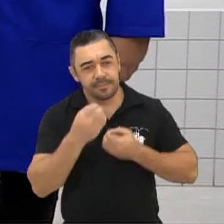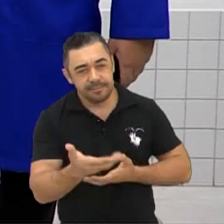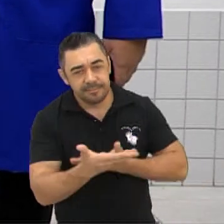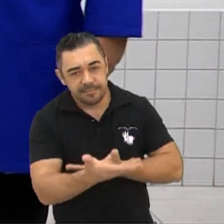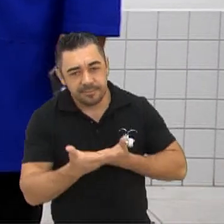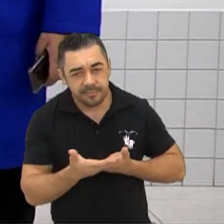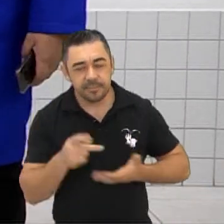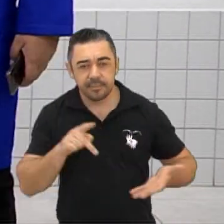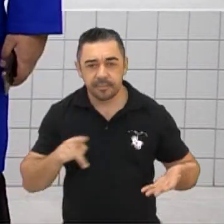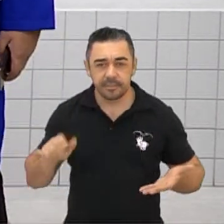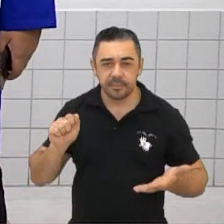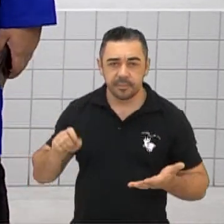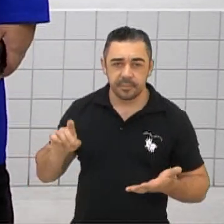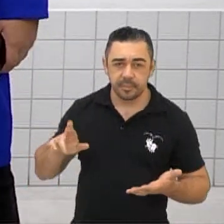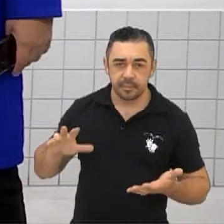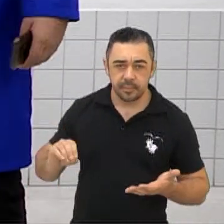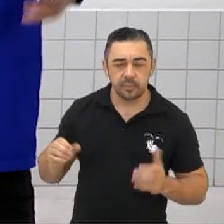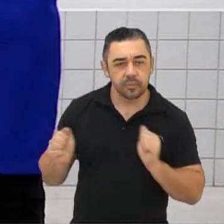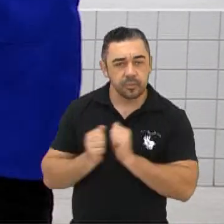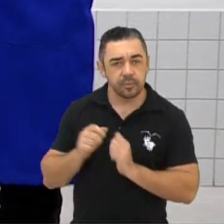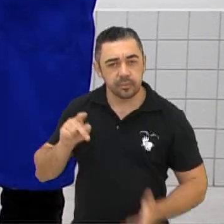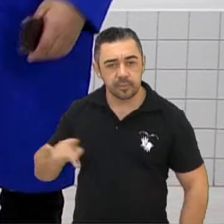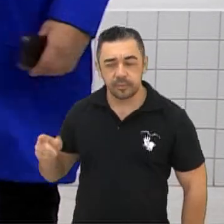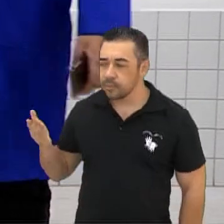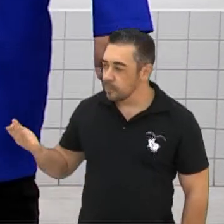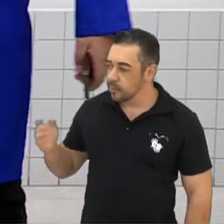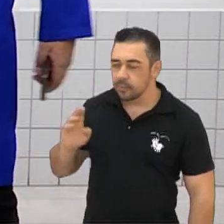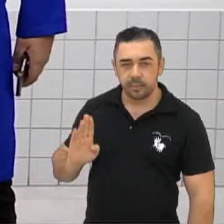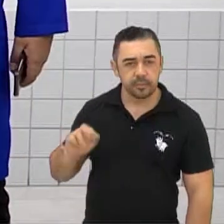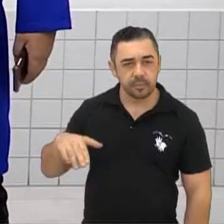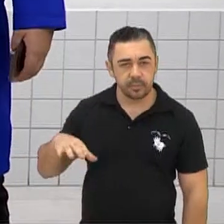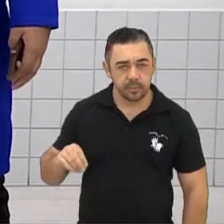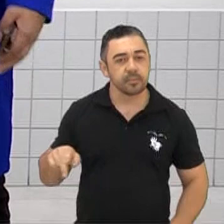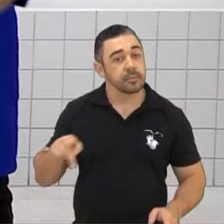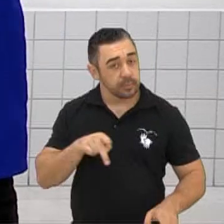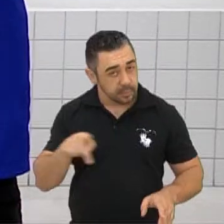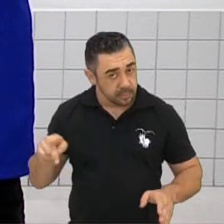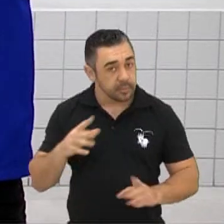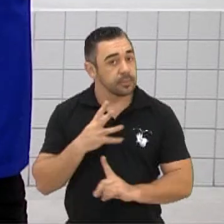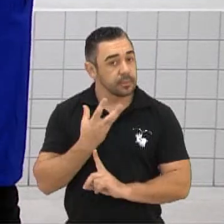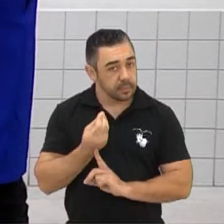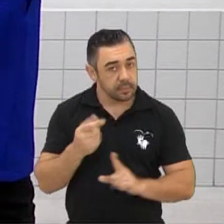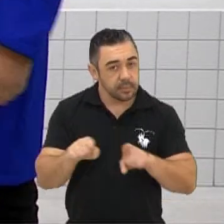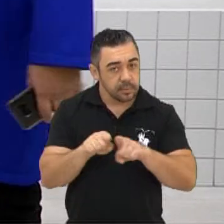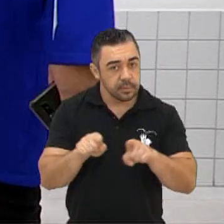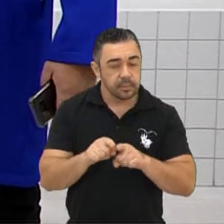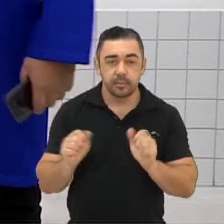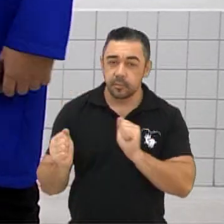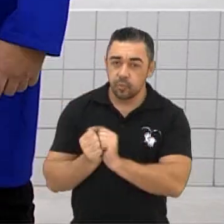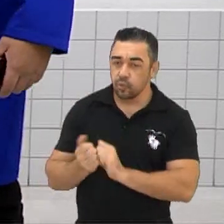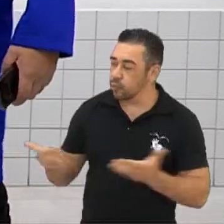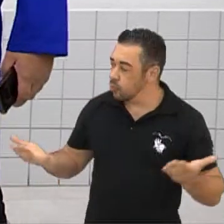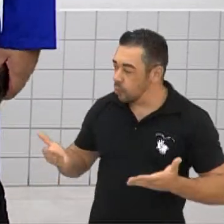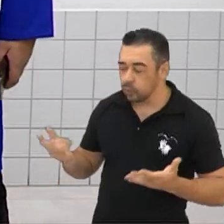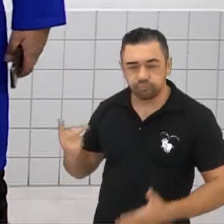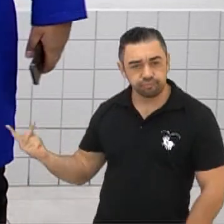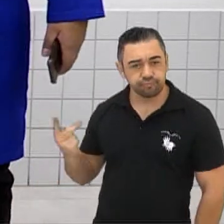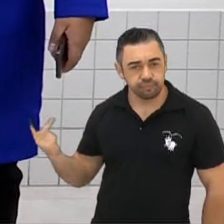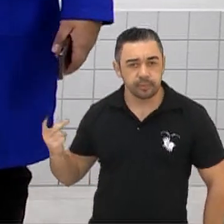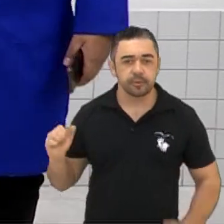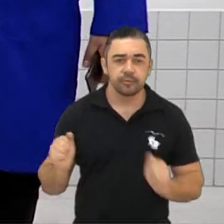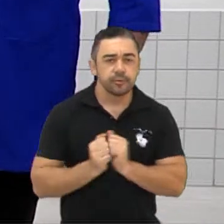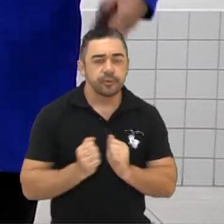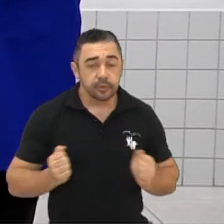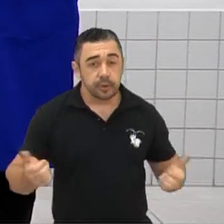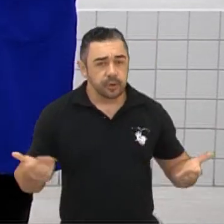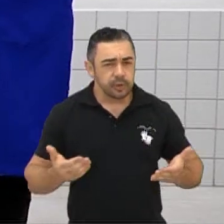Bem-vindos. Eu sou Adriano, professor de artes, e eu estou com o professor Bruno, professor de arte aqui também. Você está colaborando com o professor Adriano, tranquilo? Vamos